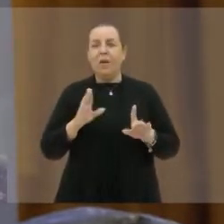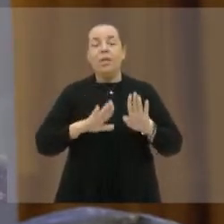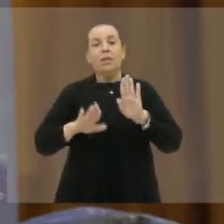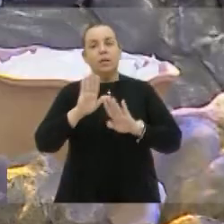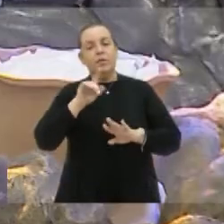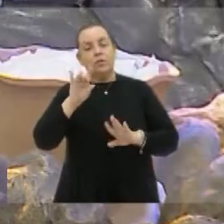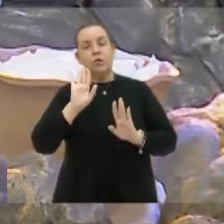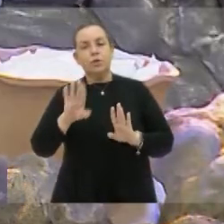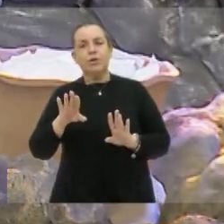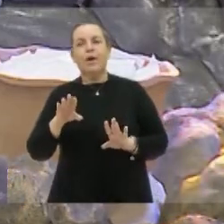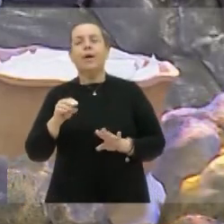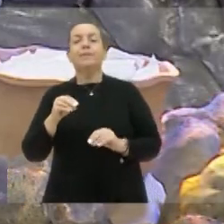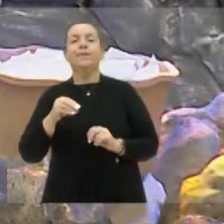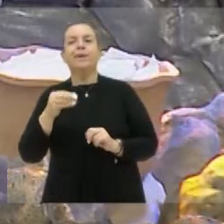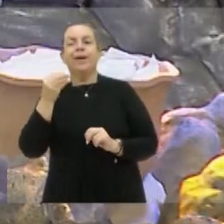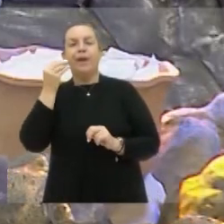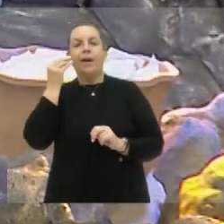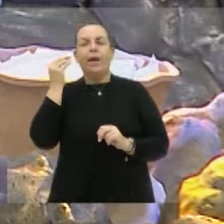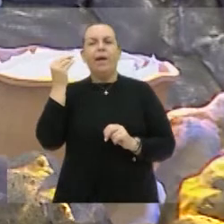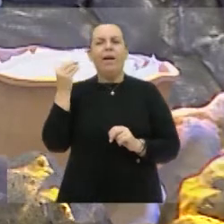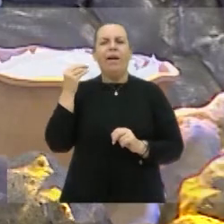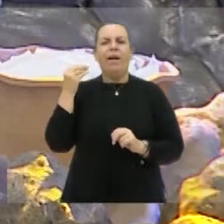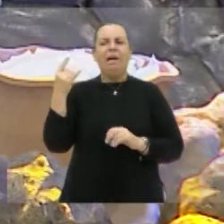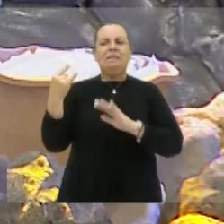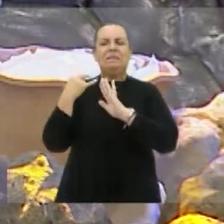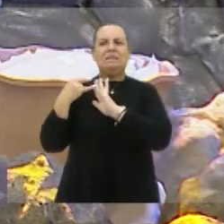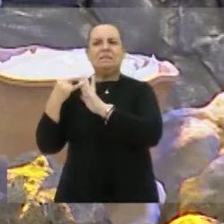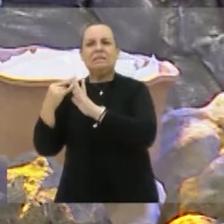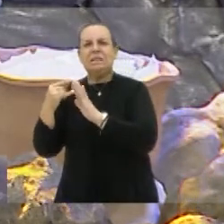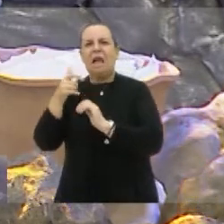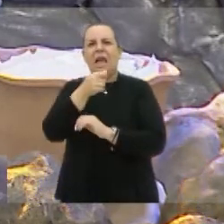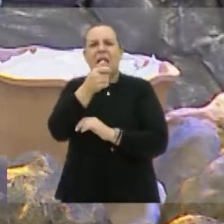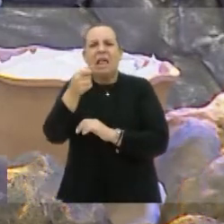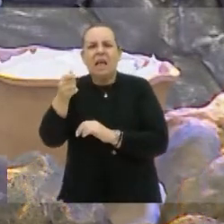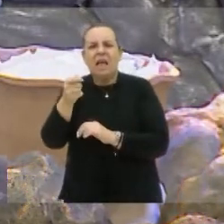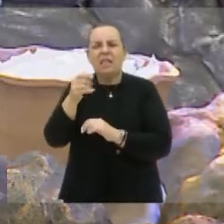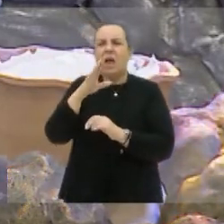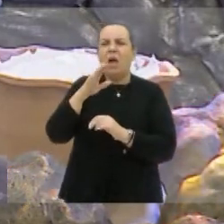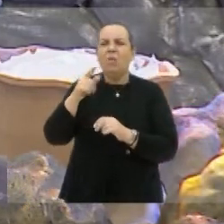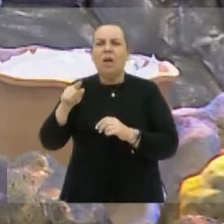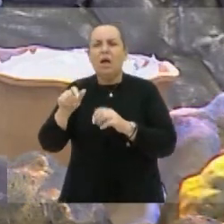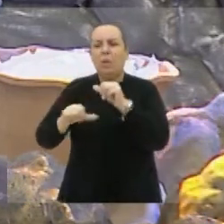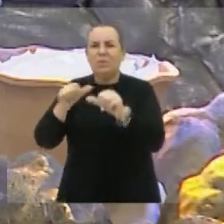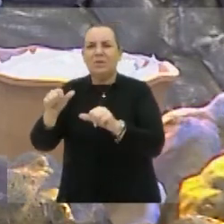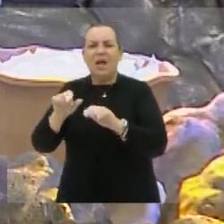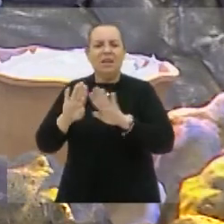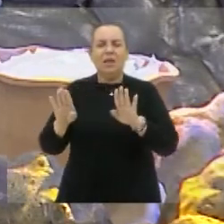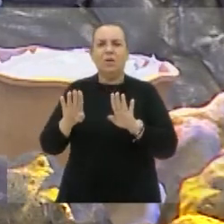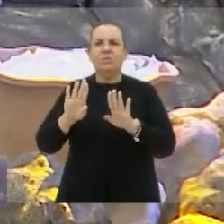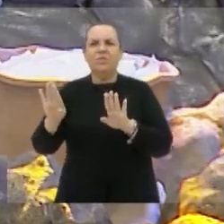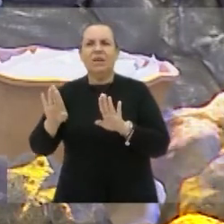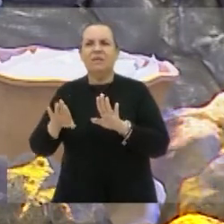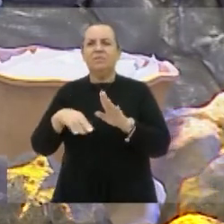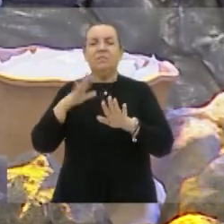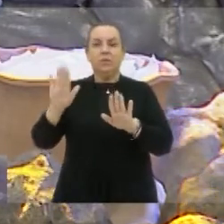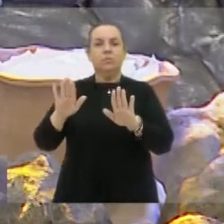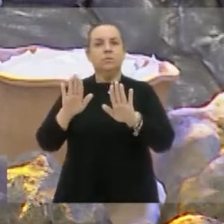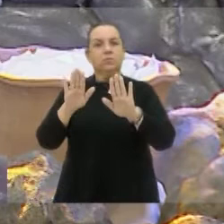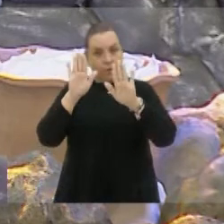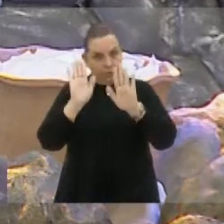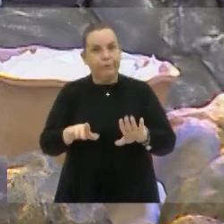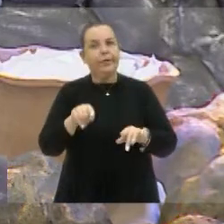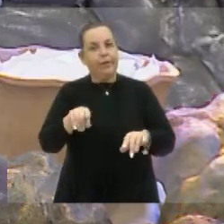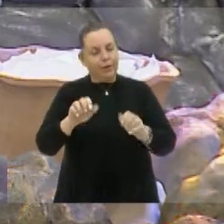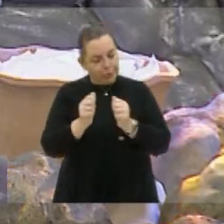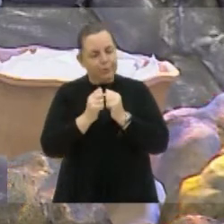tentado a mudar de canal, a mudar das redes sociais. Não, como diz o outro, não passa o dedinho para cima, não. Fica aqui